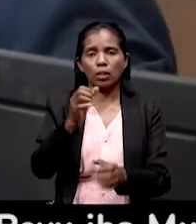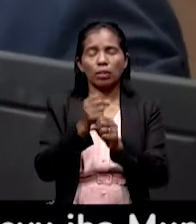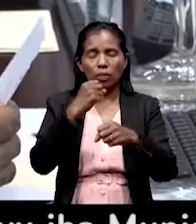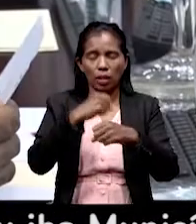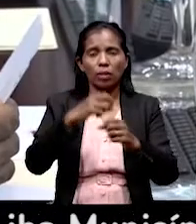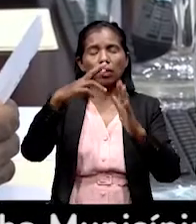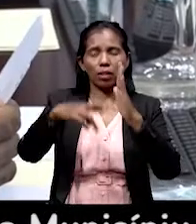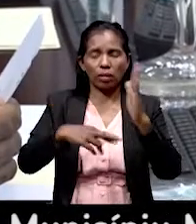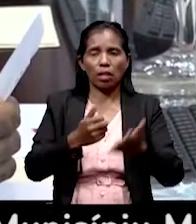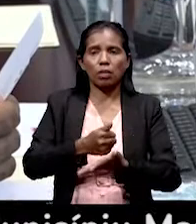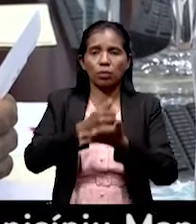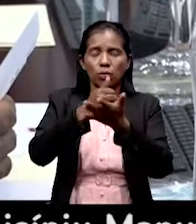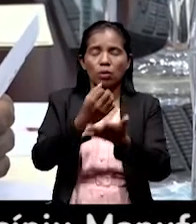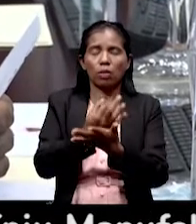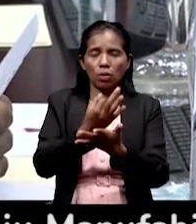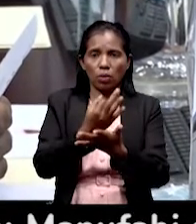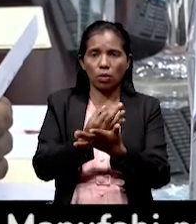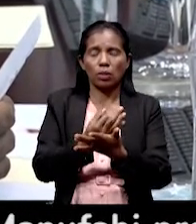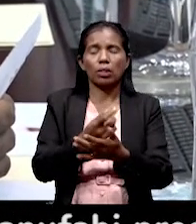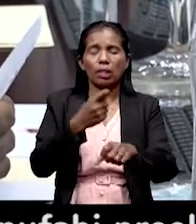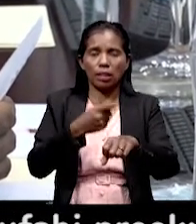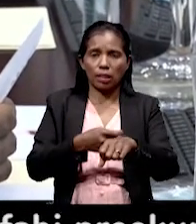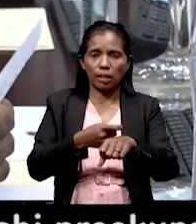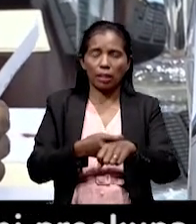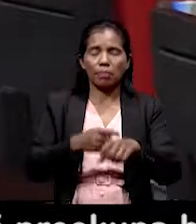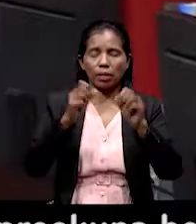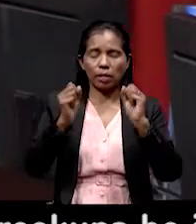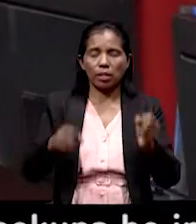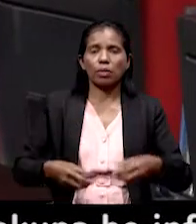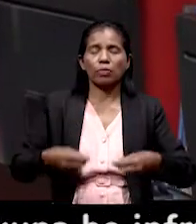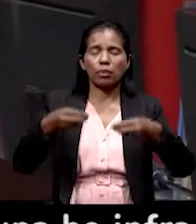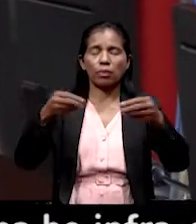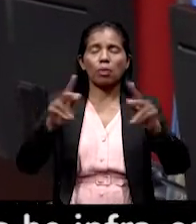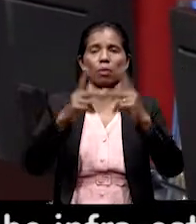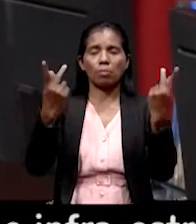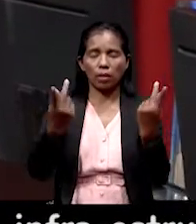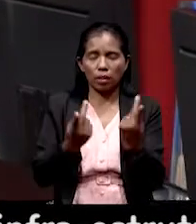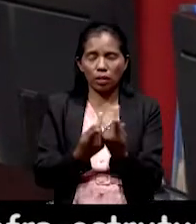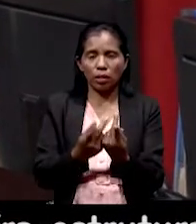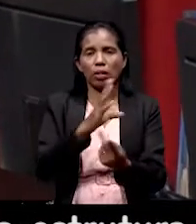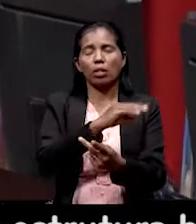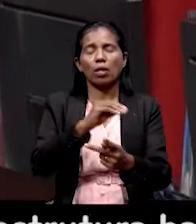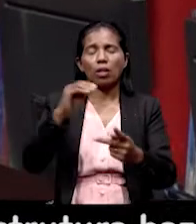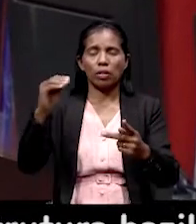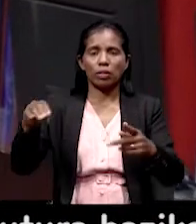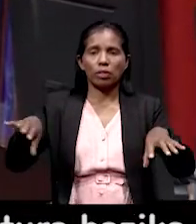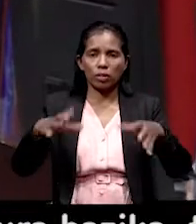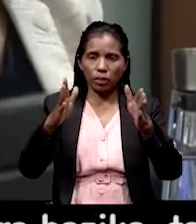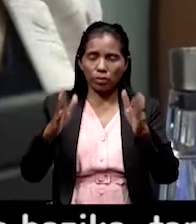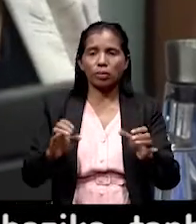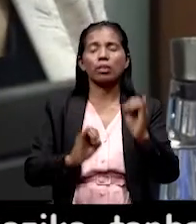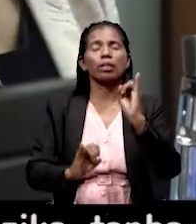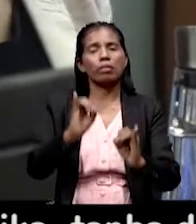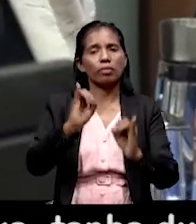apoio financeiro temporário extraordinário NEBE se atribui para empresa, empregador, no trabalhador indivíduo Sira. A atribuição